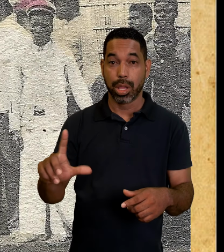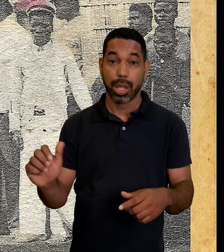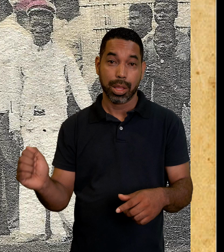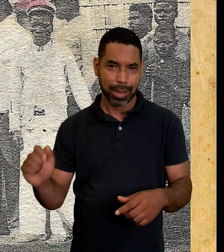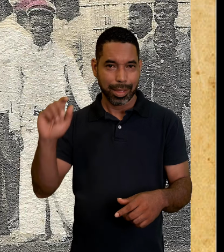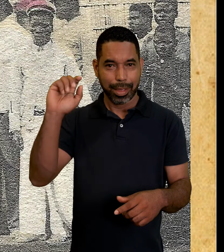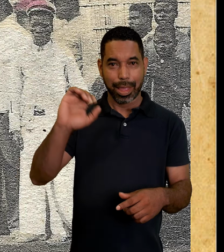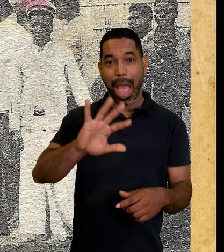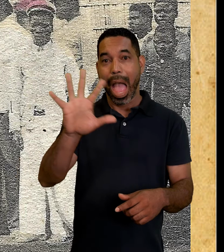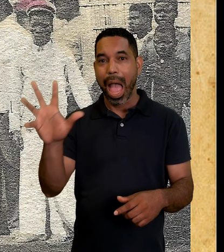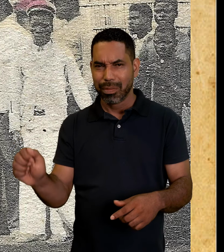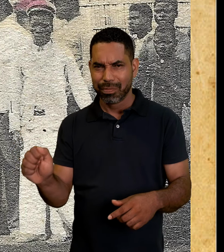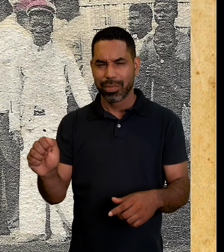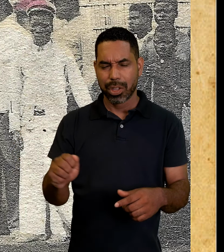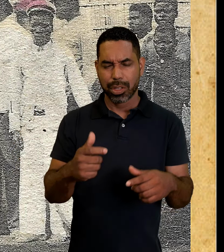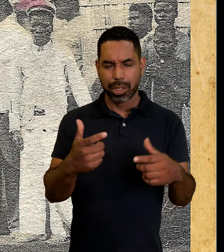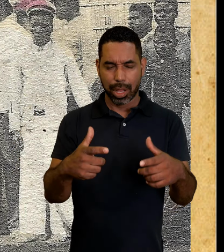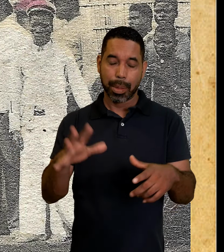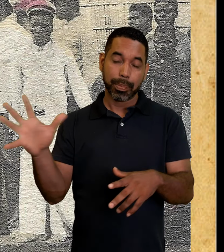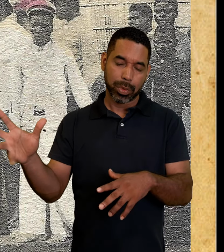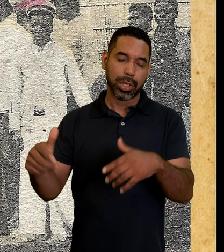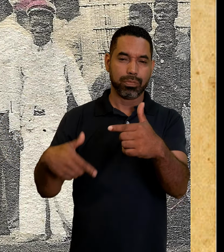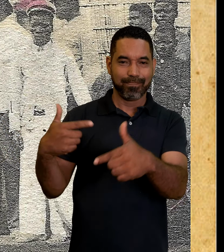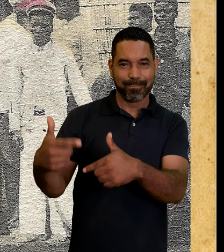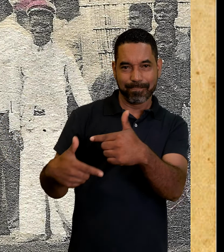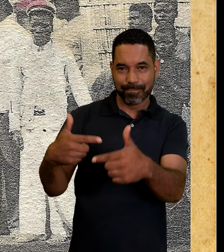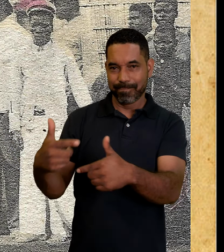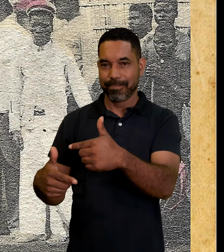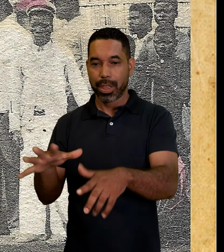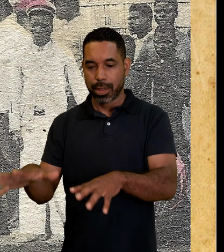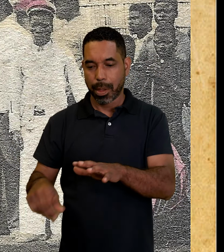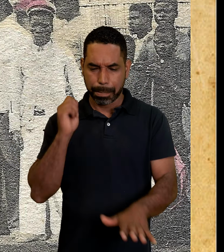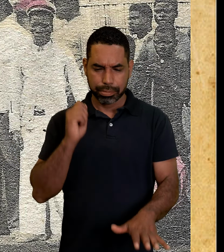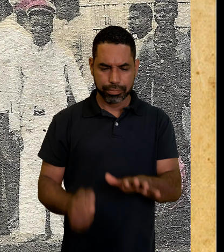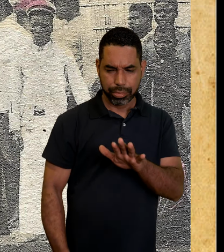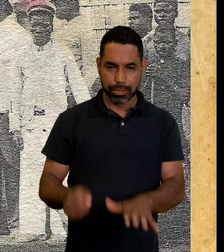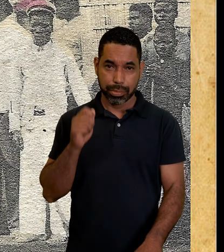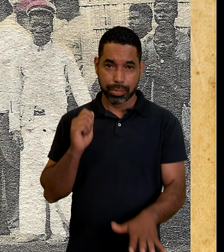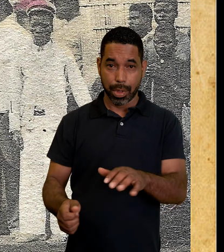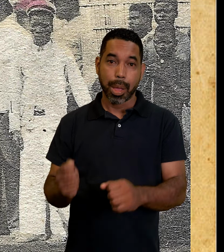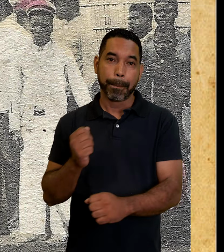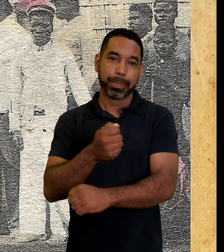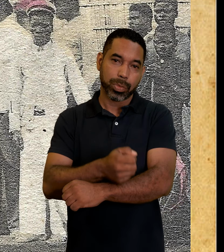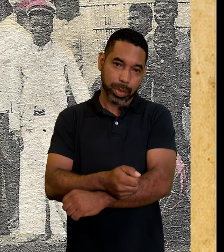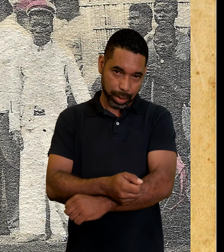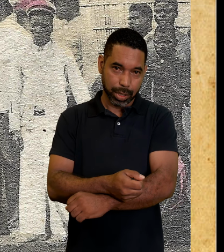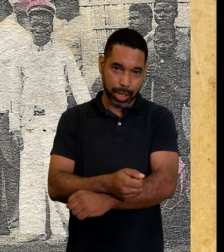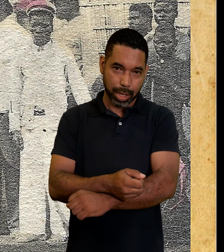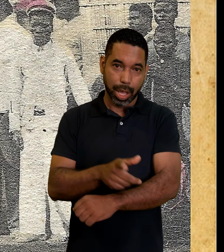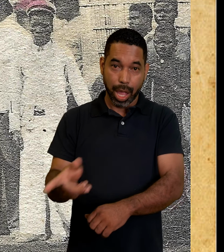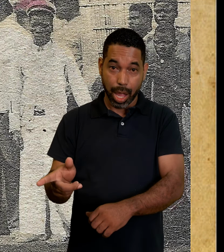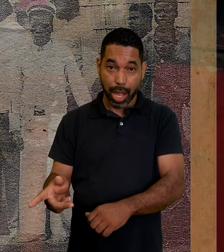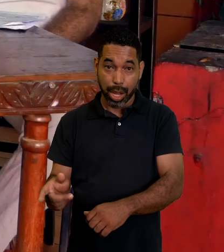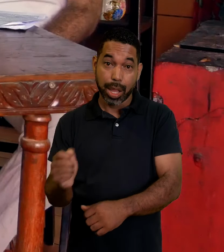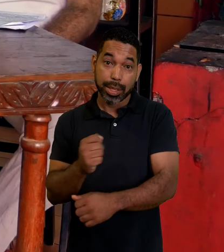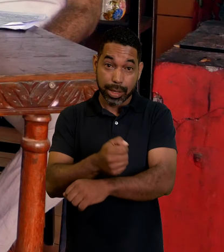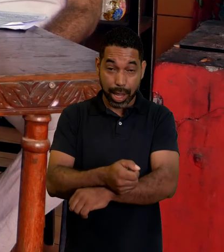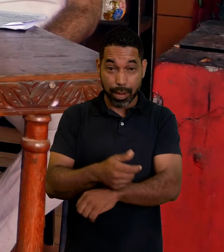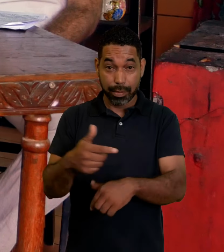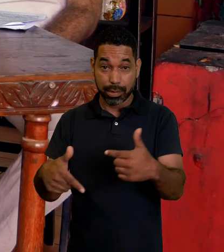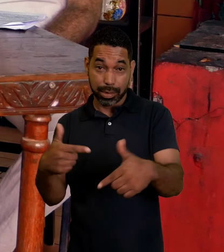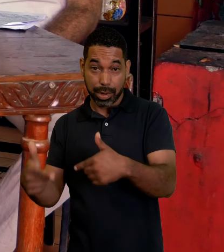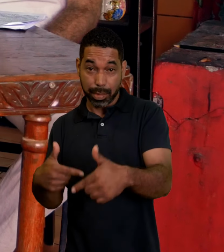em lugares da África e também acontecendo aqui com esses escravizados que chegaram para trabalhar no cultivo do café. Então,